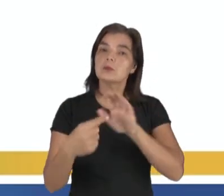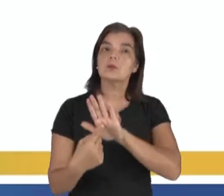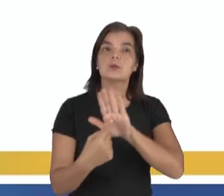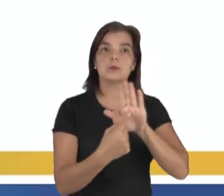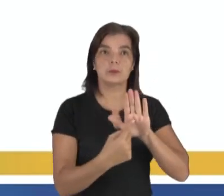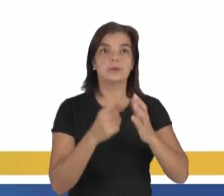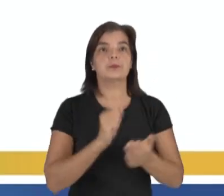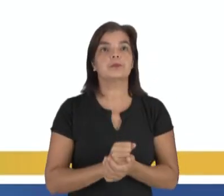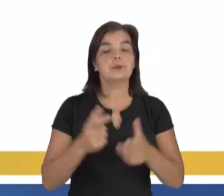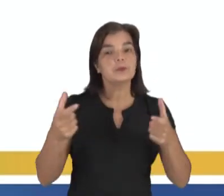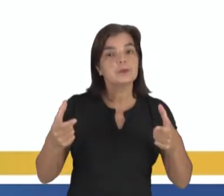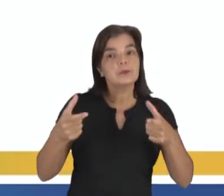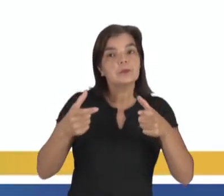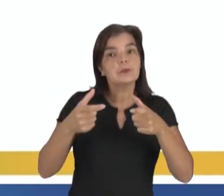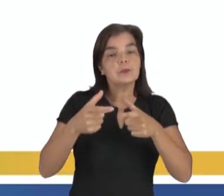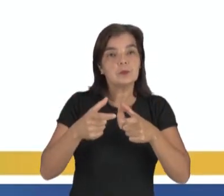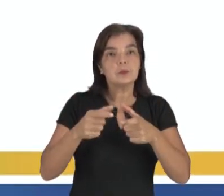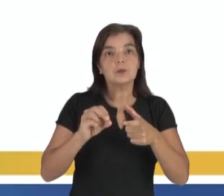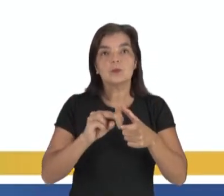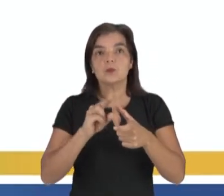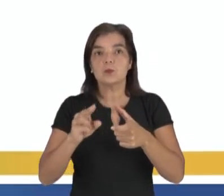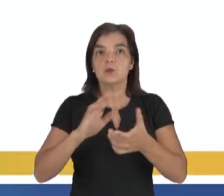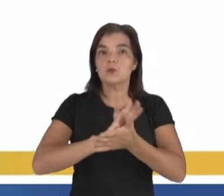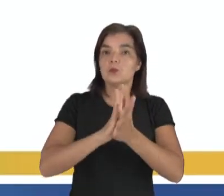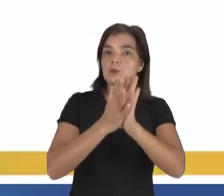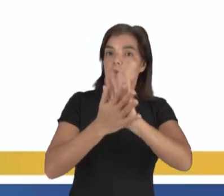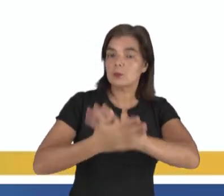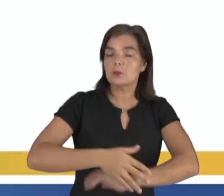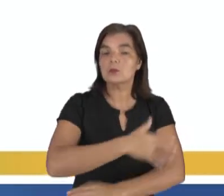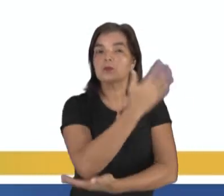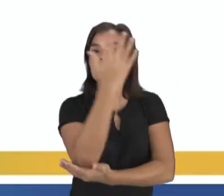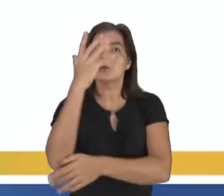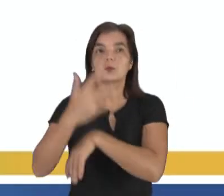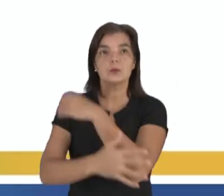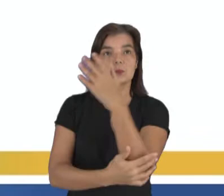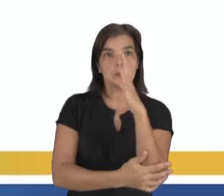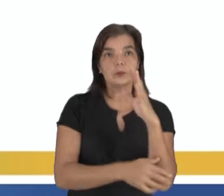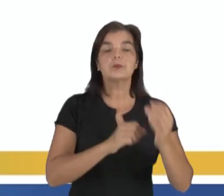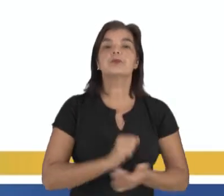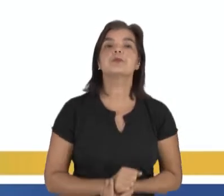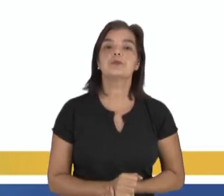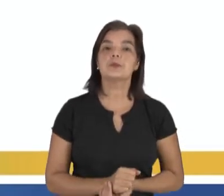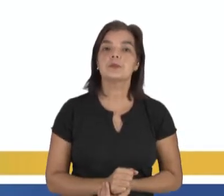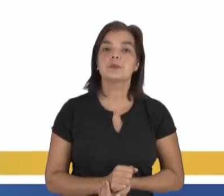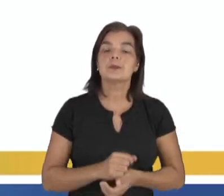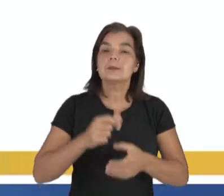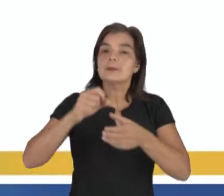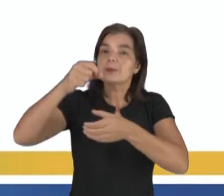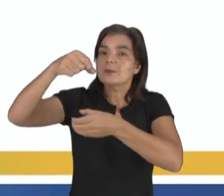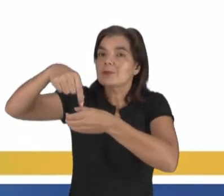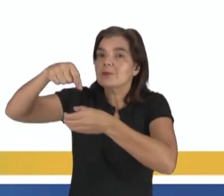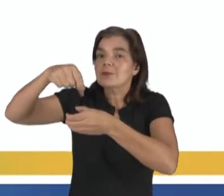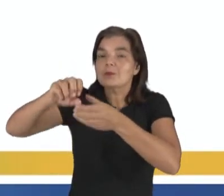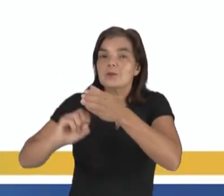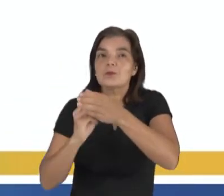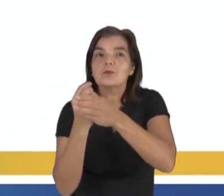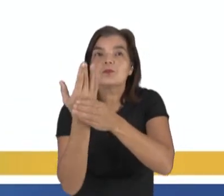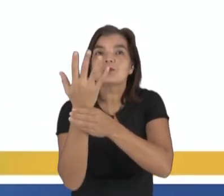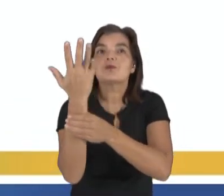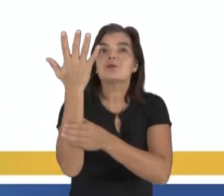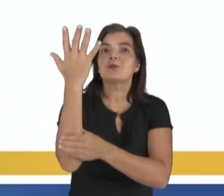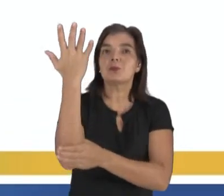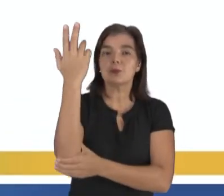sustentabilidade, podemos citar redução ou eliminação do desmatamento, reflorestamento de